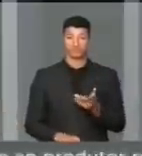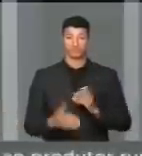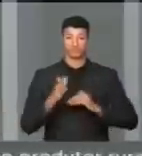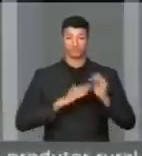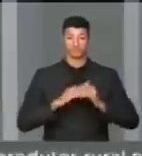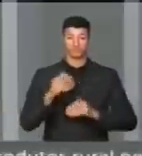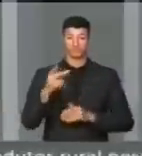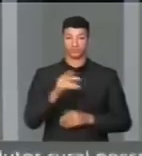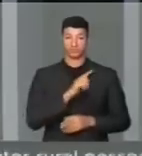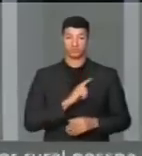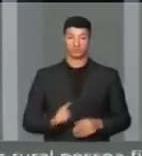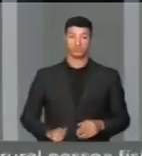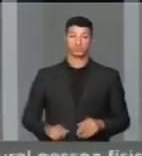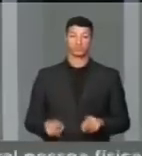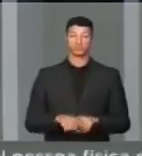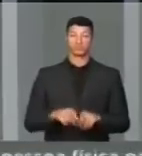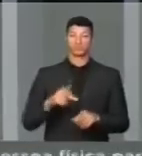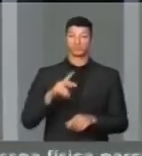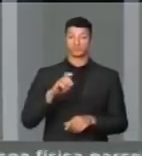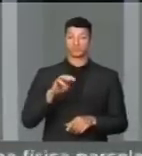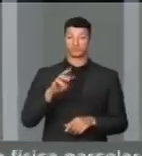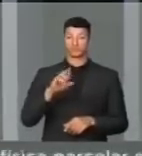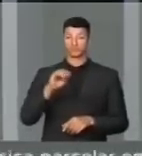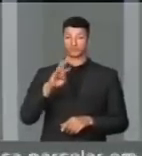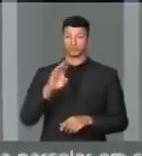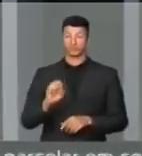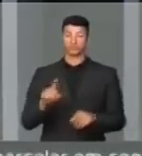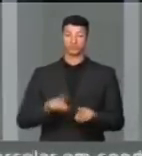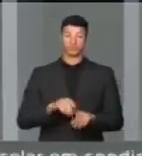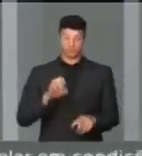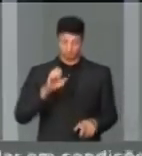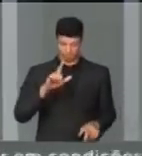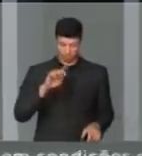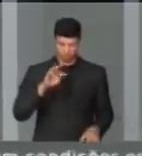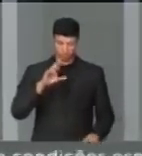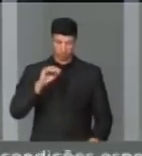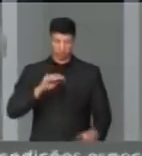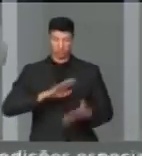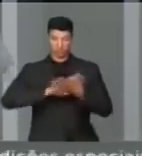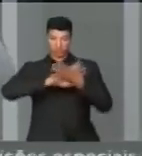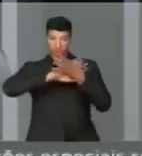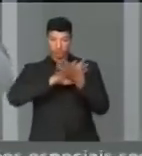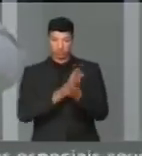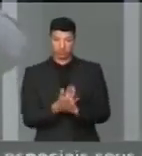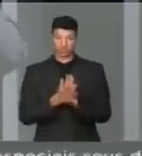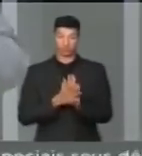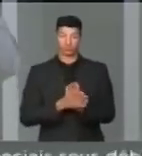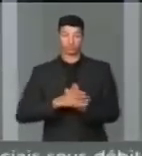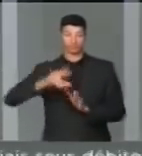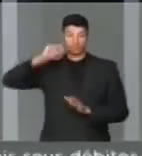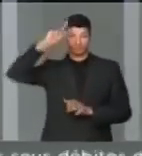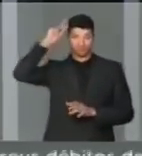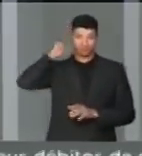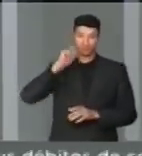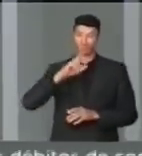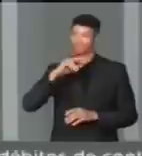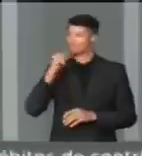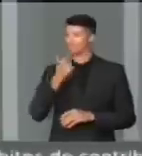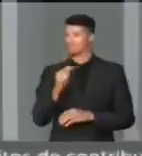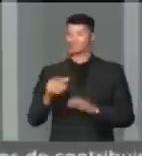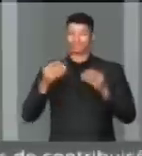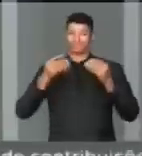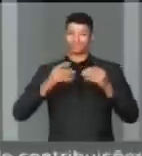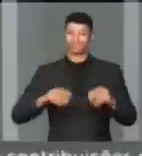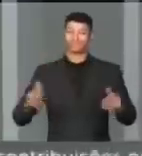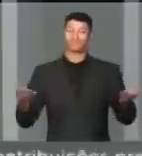seu governo estava a Petrobras, estava a Eletrobras, destruiu a Eletrobras da sua história, que nunca deu